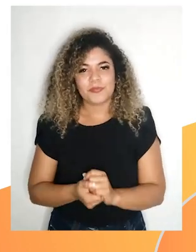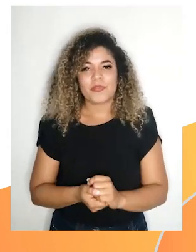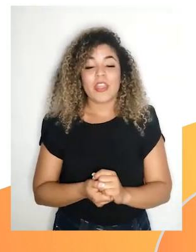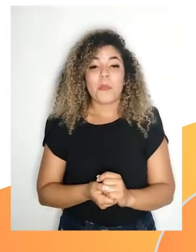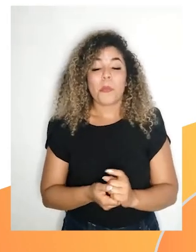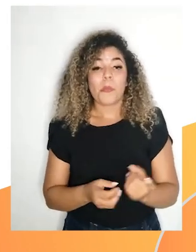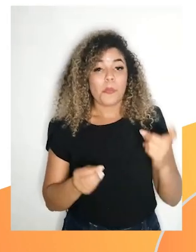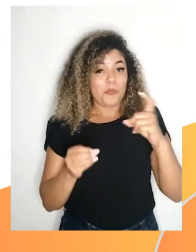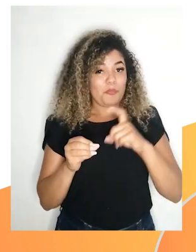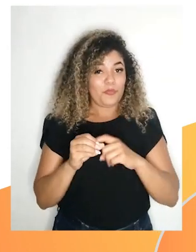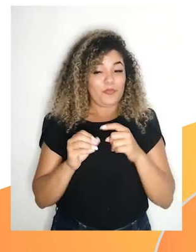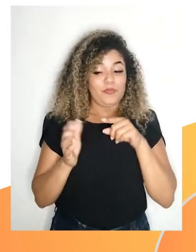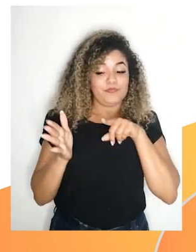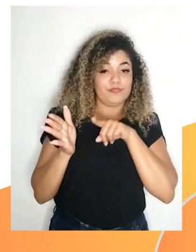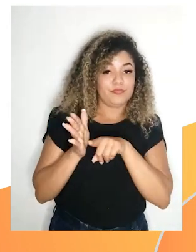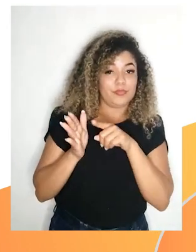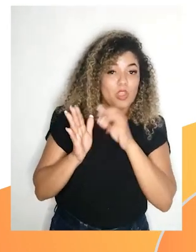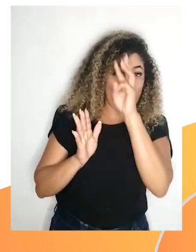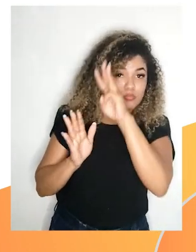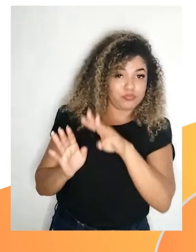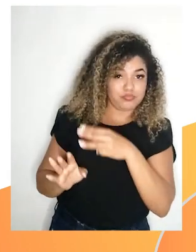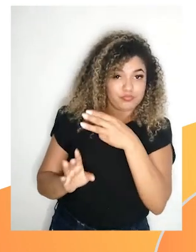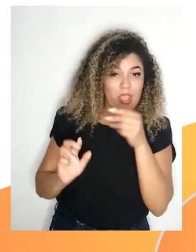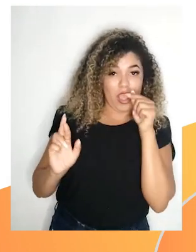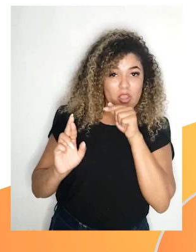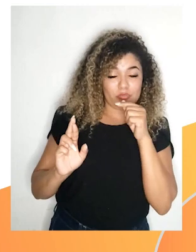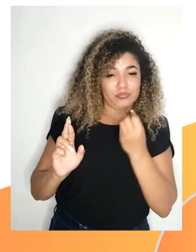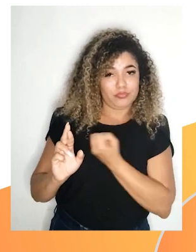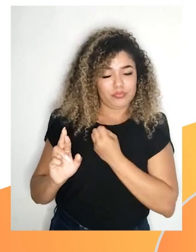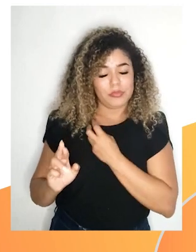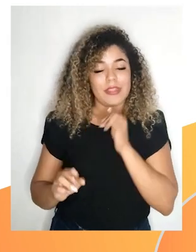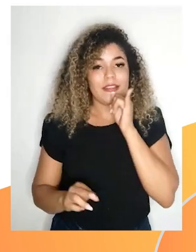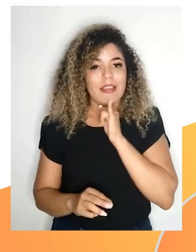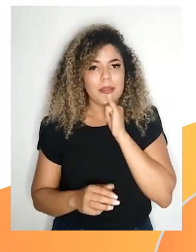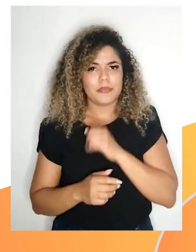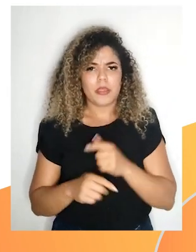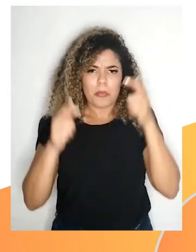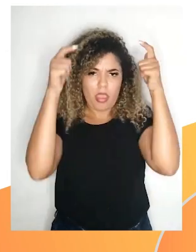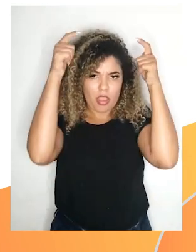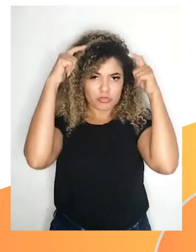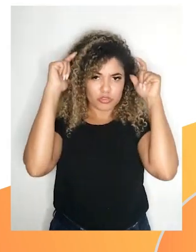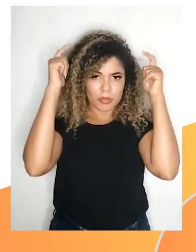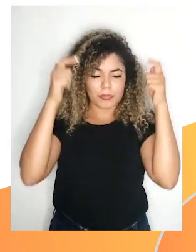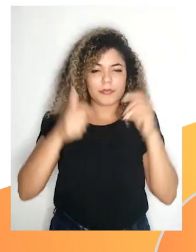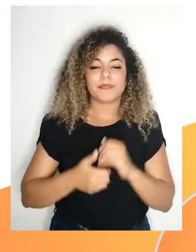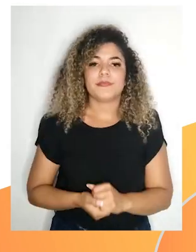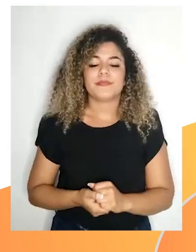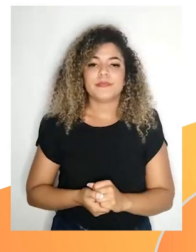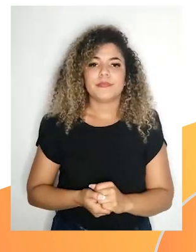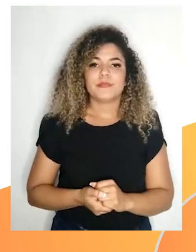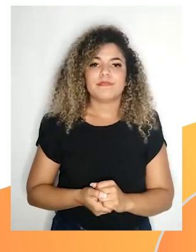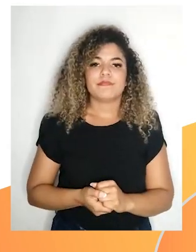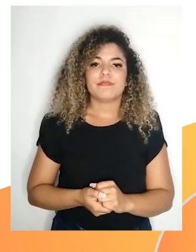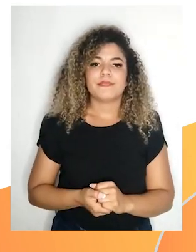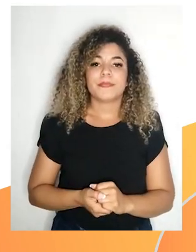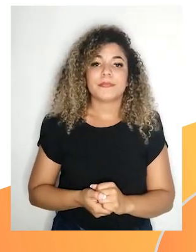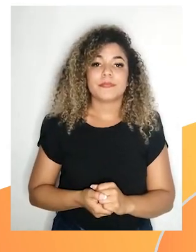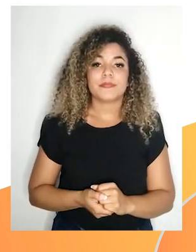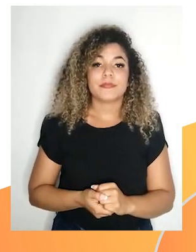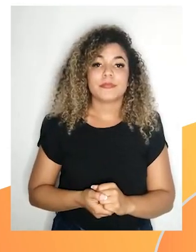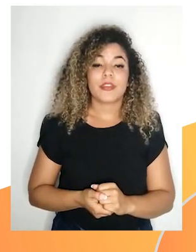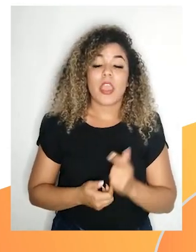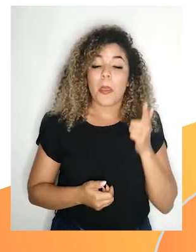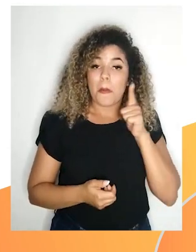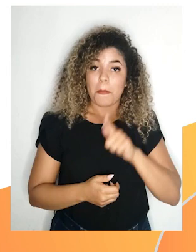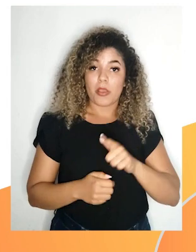vamos voltar aqui para a gente pegar os valores de referência. Então, por exemplo, chapéu. Vamos colocar aqui.